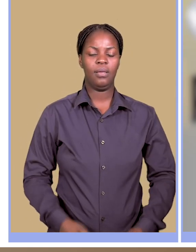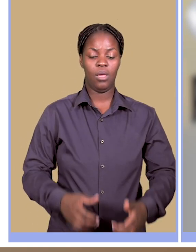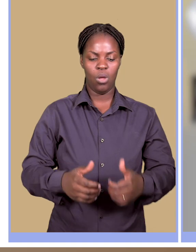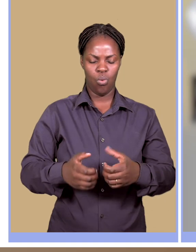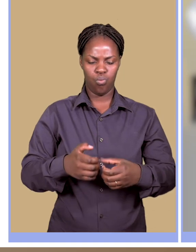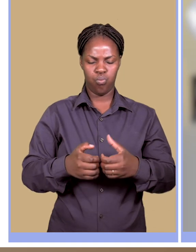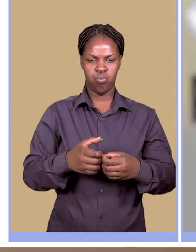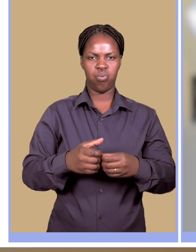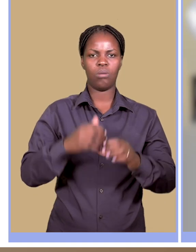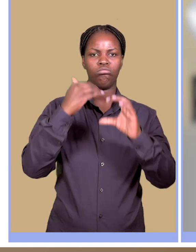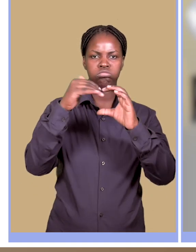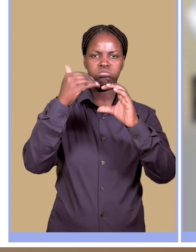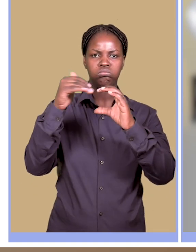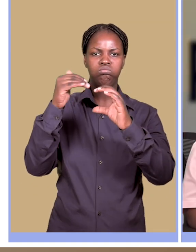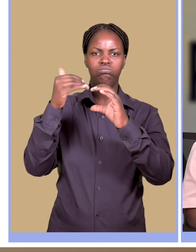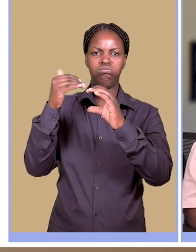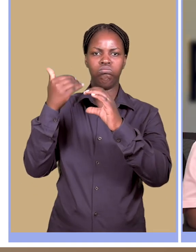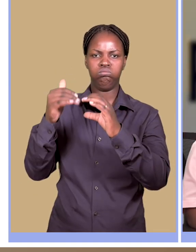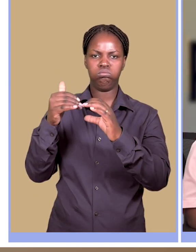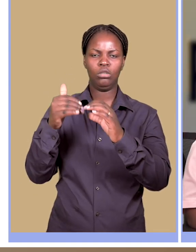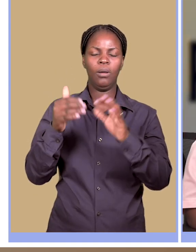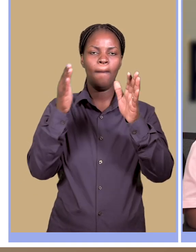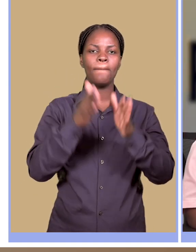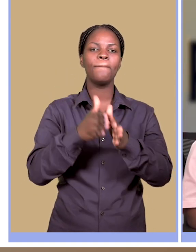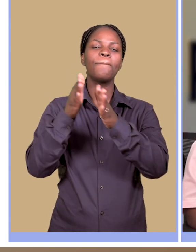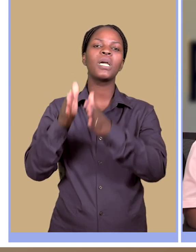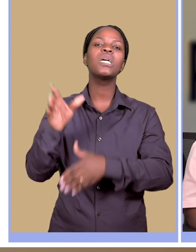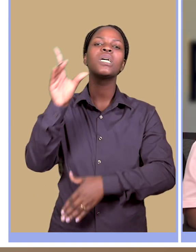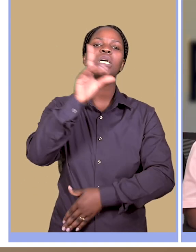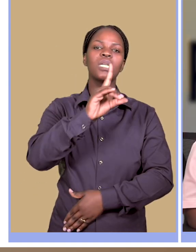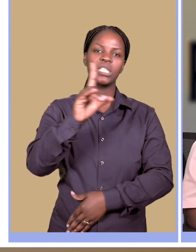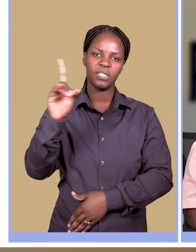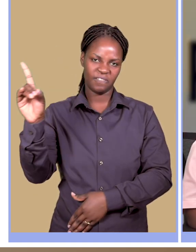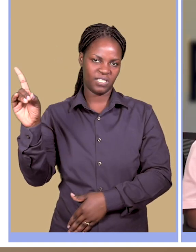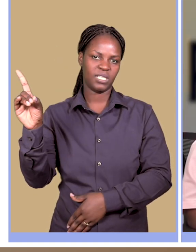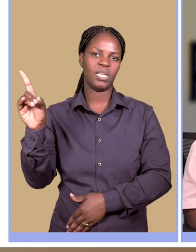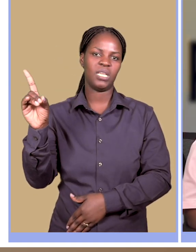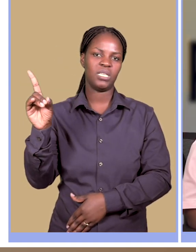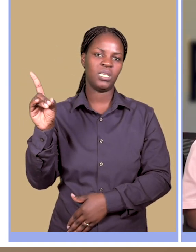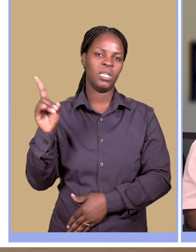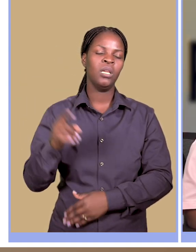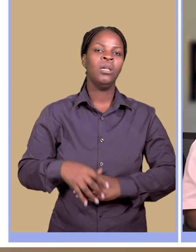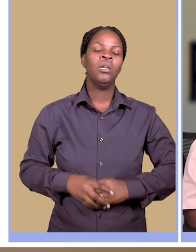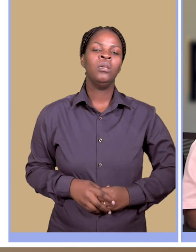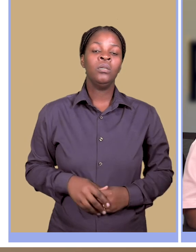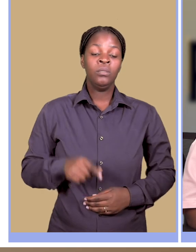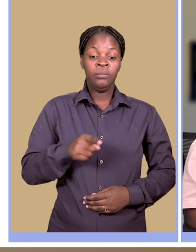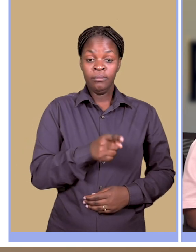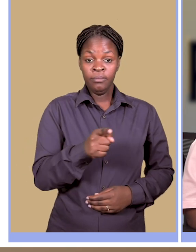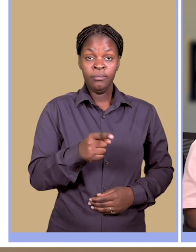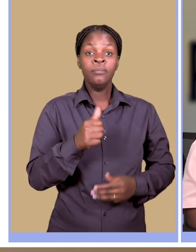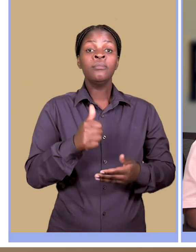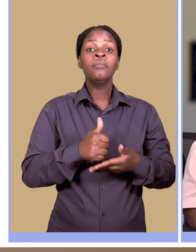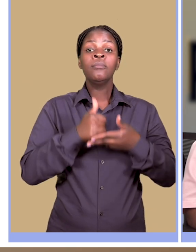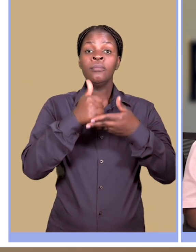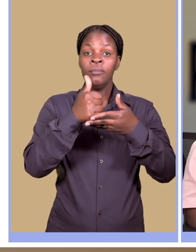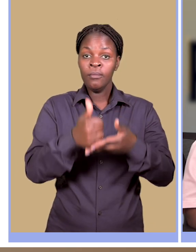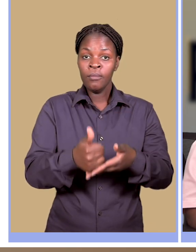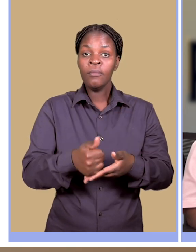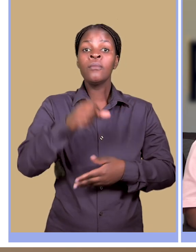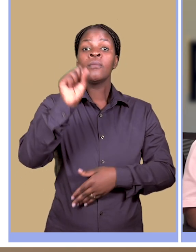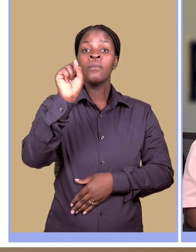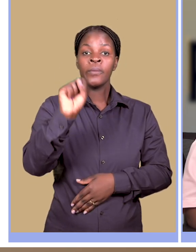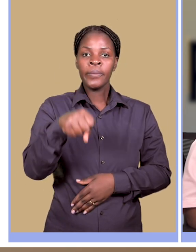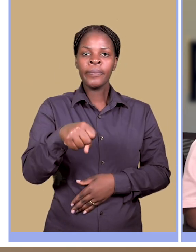manda mensagens via telefone, não é, para pessoas com deficiência e não só. Isso